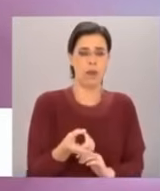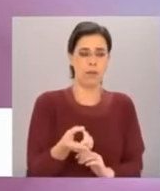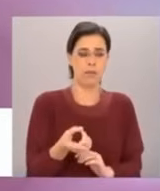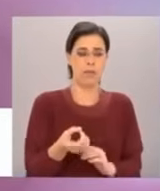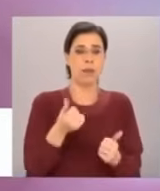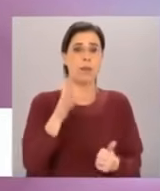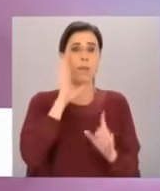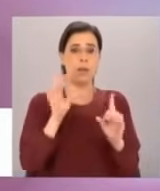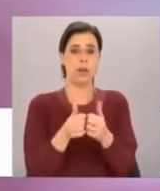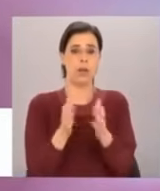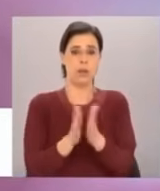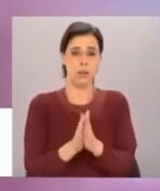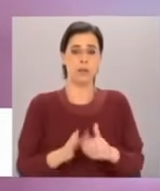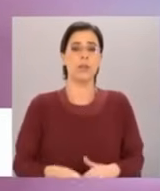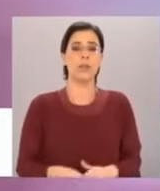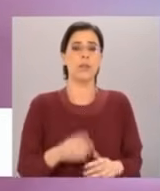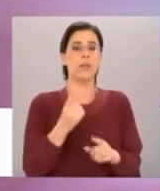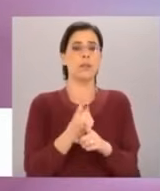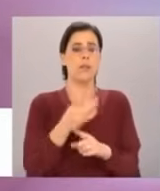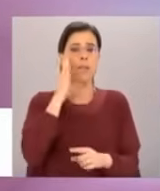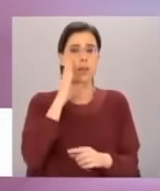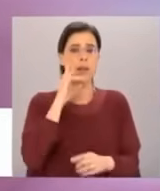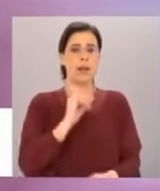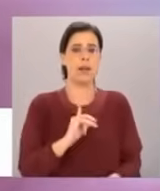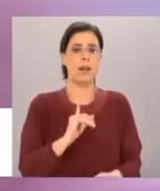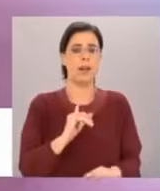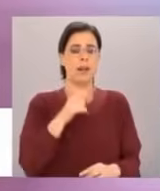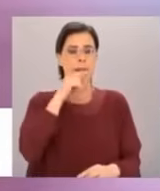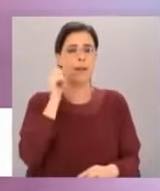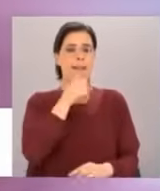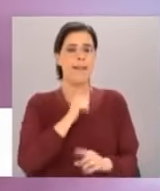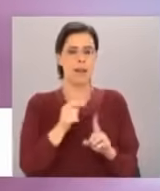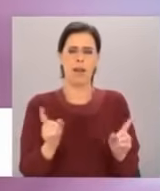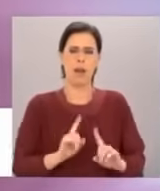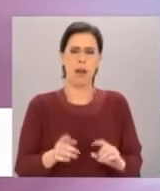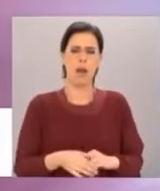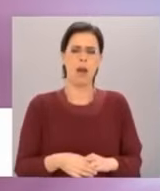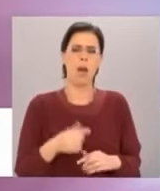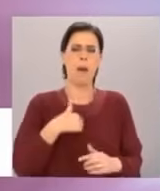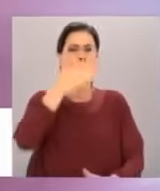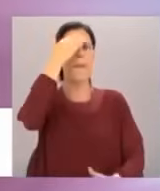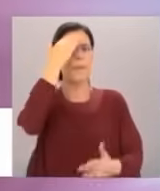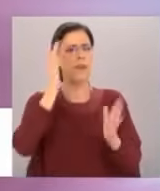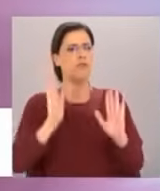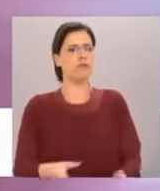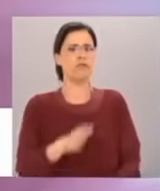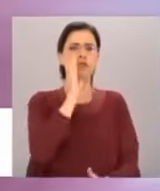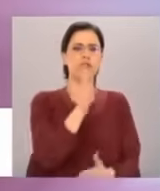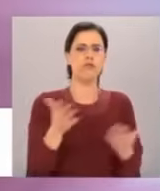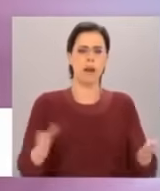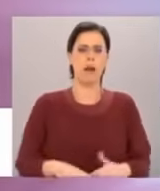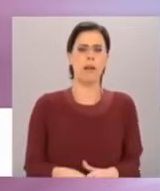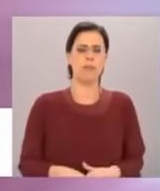Boa tarde a todos boa tarde também a Inês Aí lá em casa não foi aquilo que já tínhamos a fazer